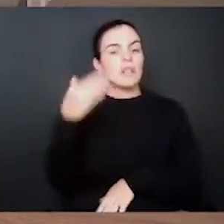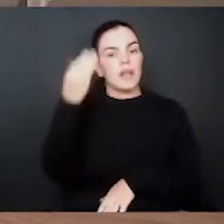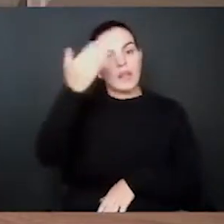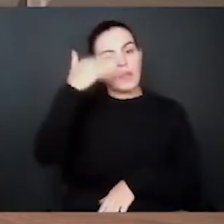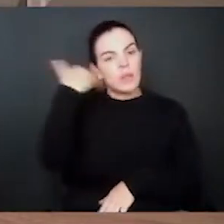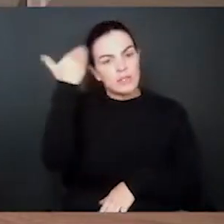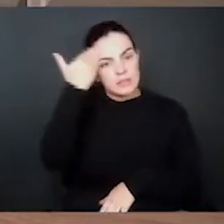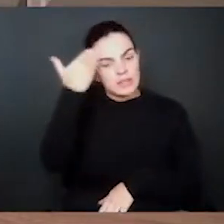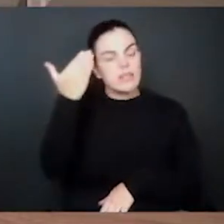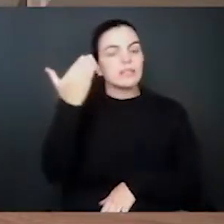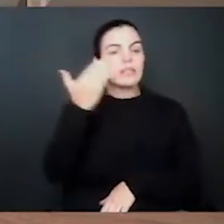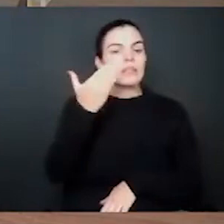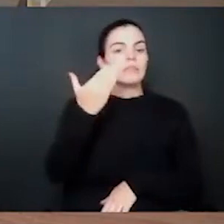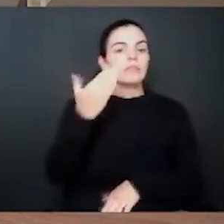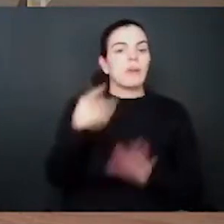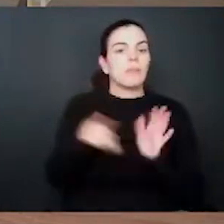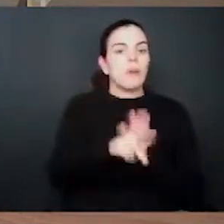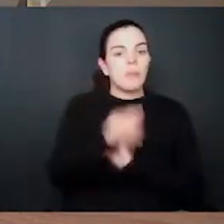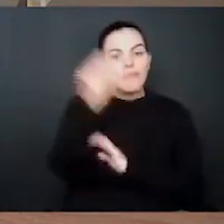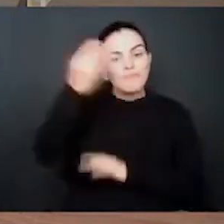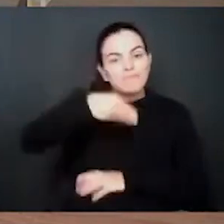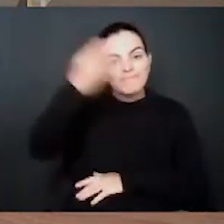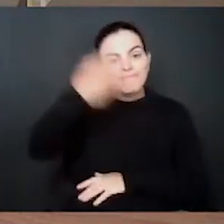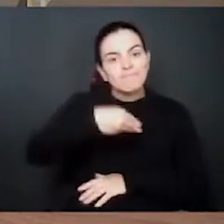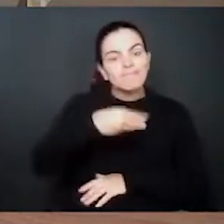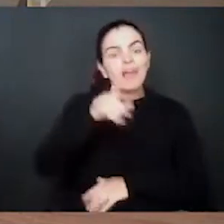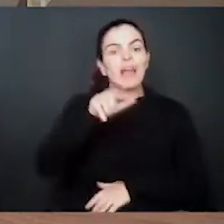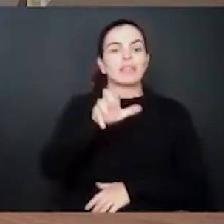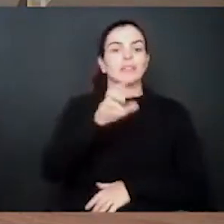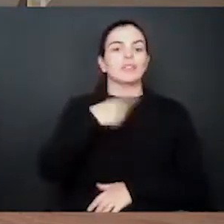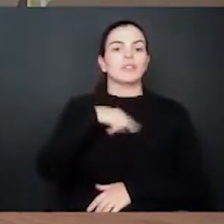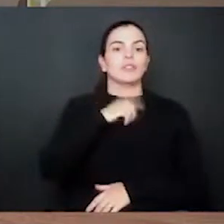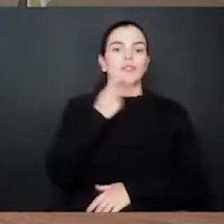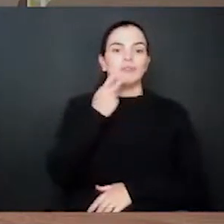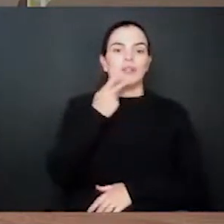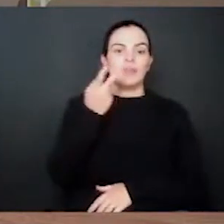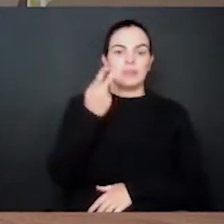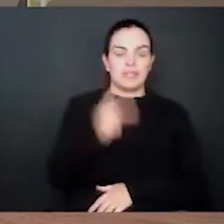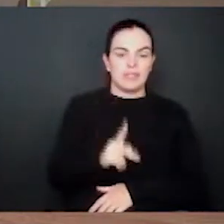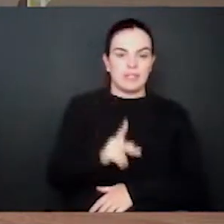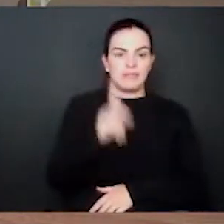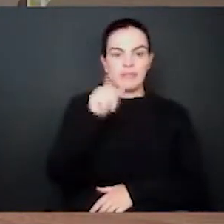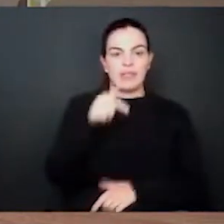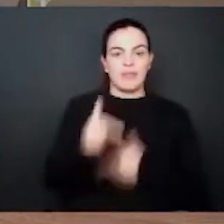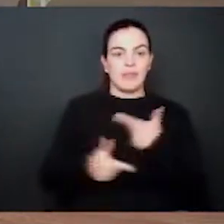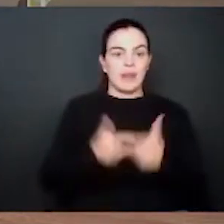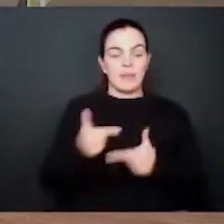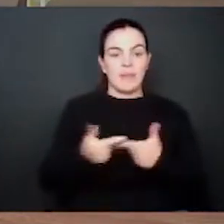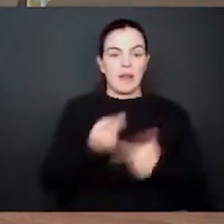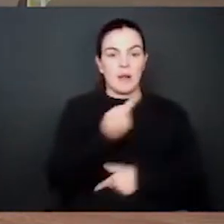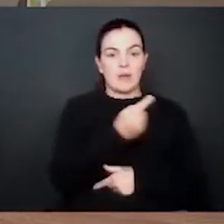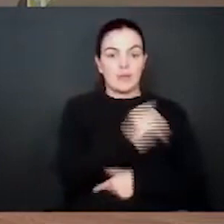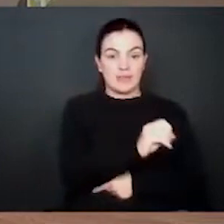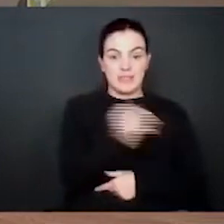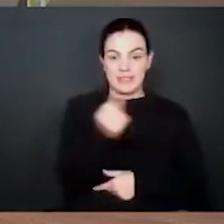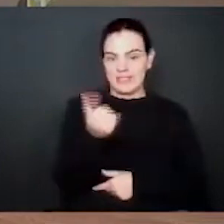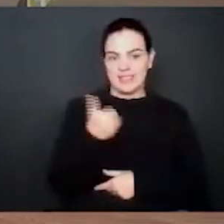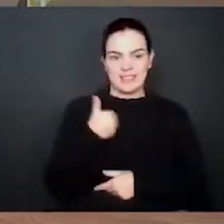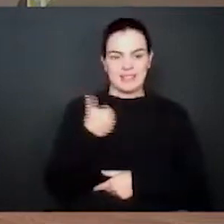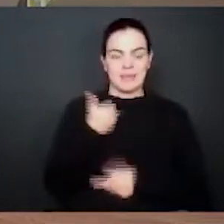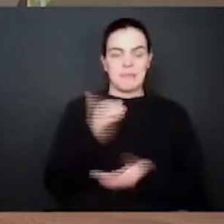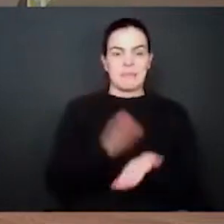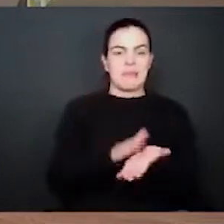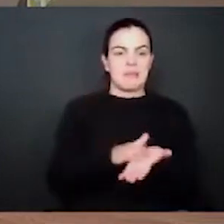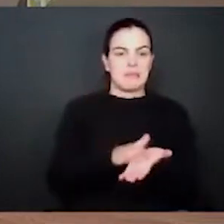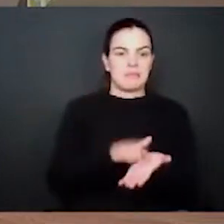social. Então, é disso que nós estamos falando aqui, do trabalho com a primeira infância. Parabenizar o vereador Dalton